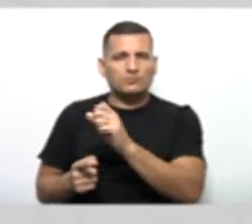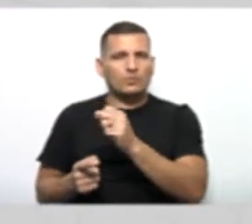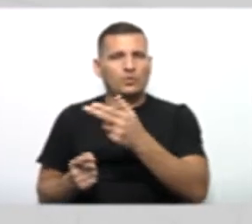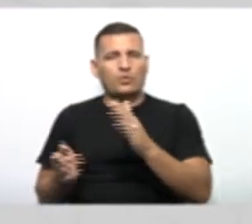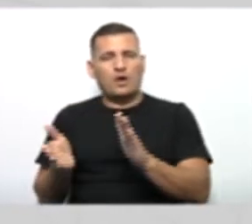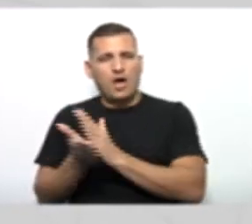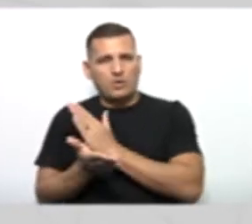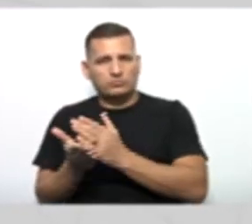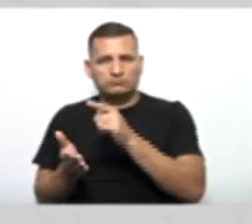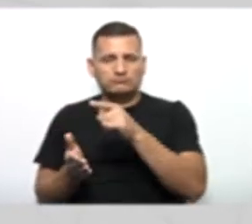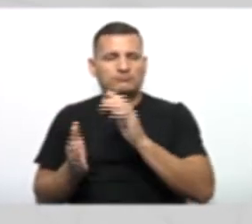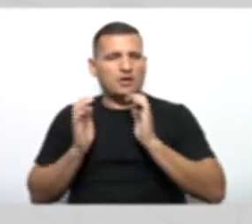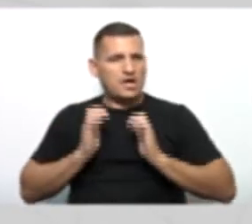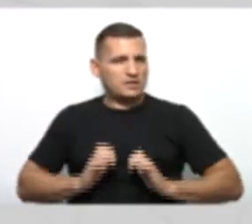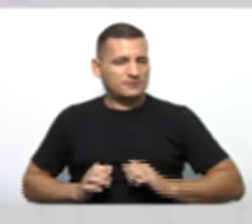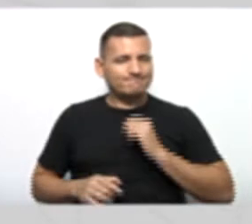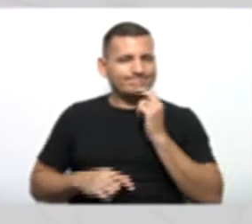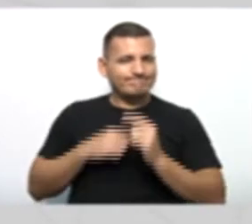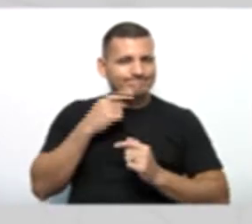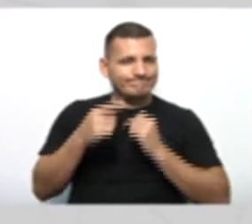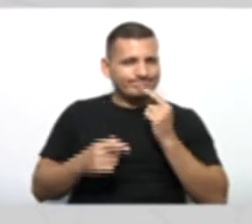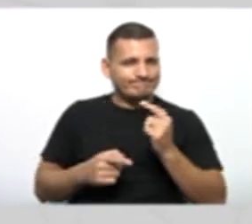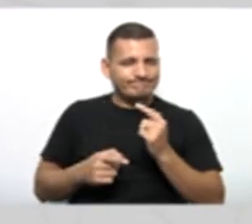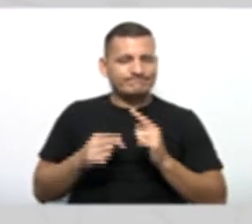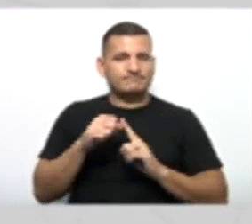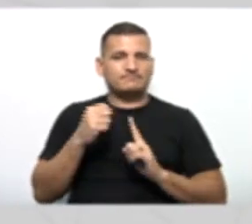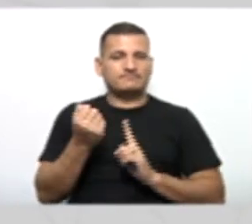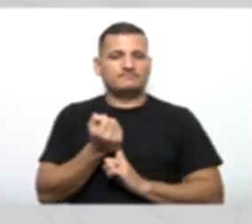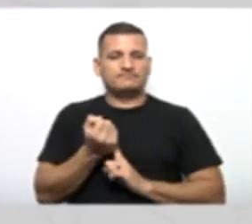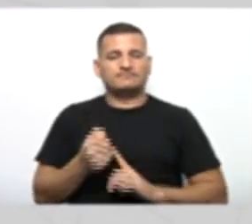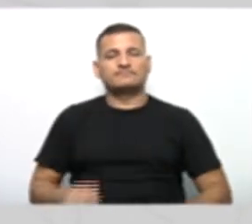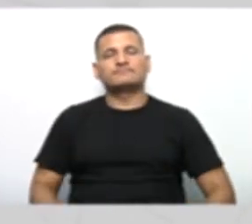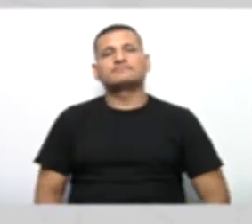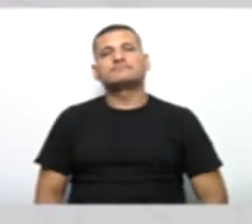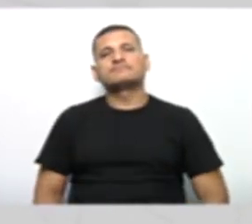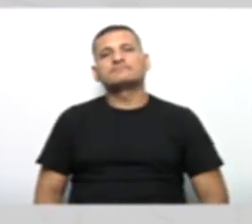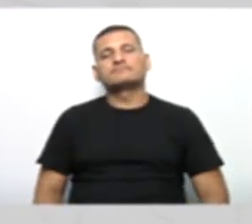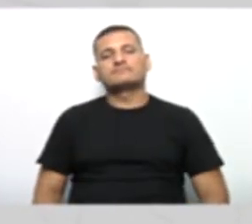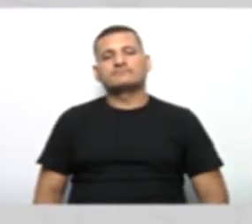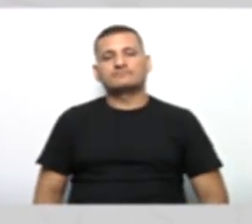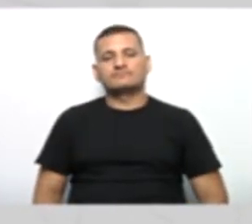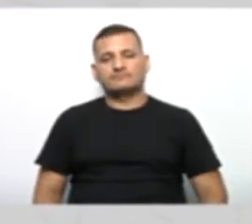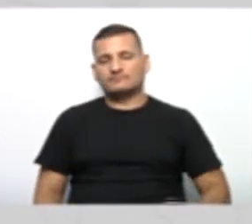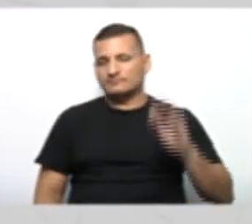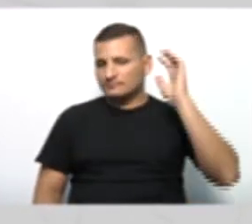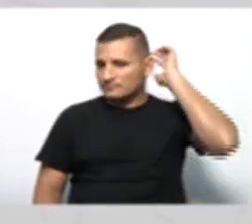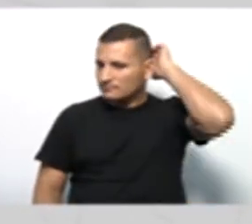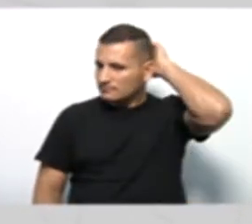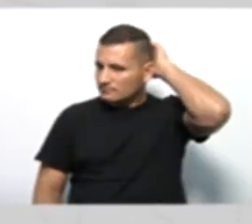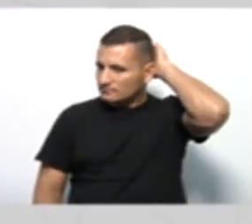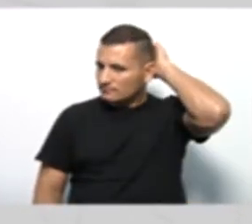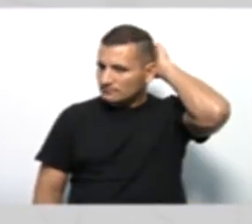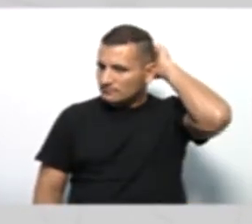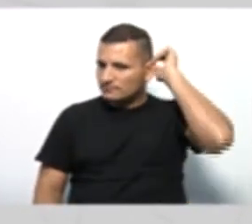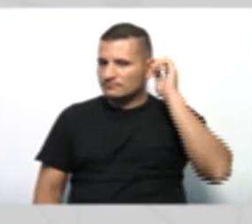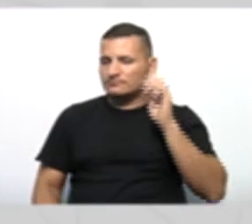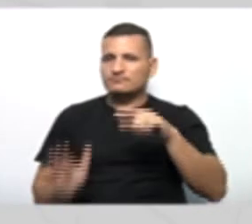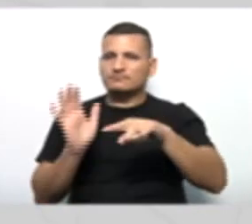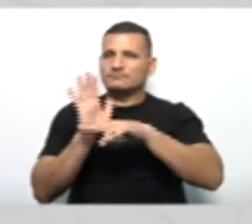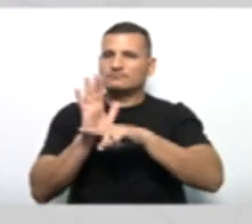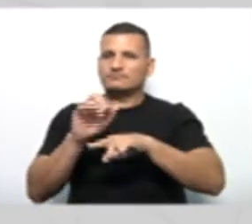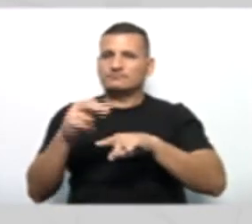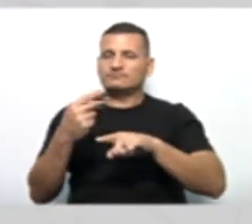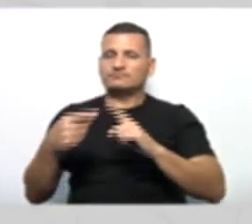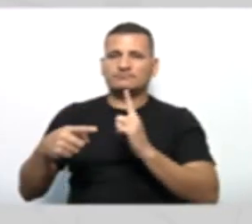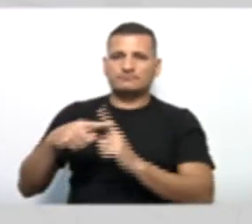indivíduos cuja ética é questionável pela sociedade olha só fazendo referências negativas ou positivas é uma